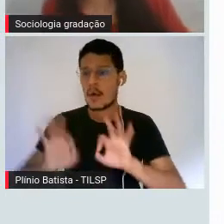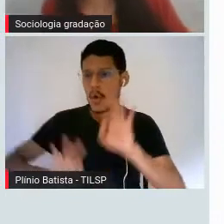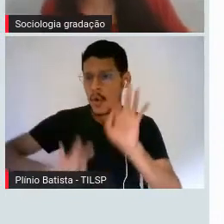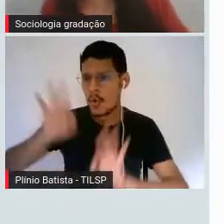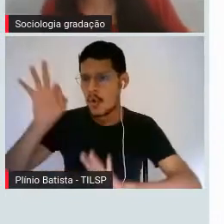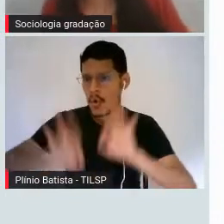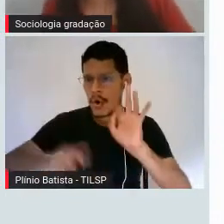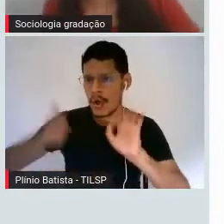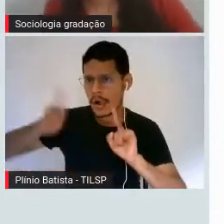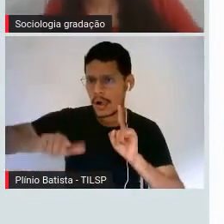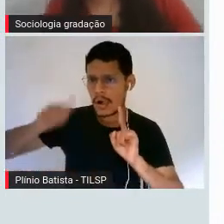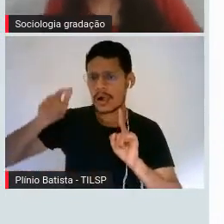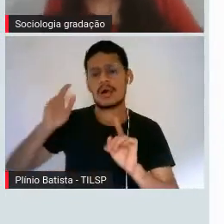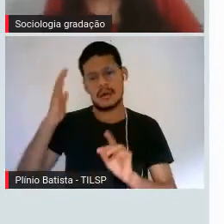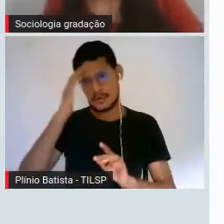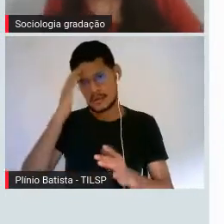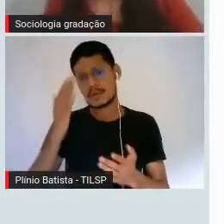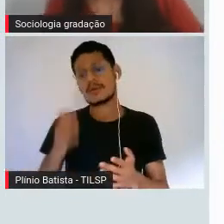e a indústria.